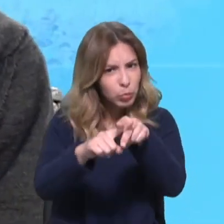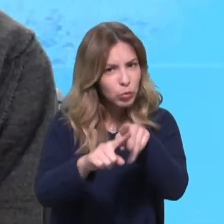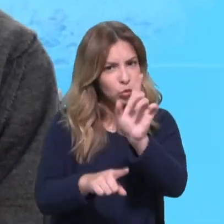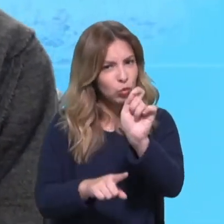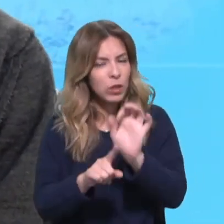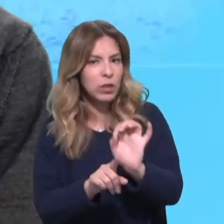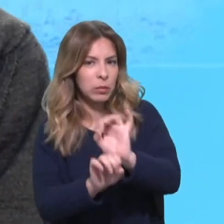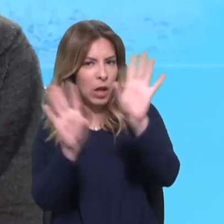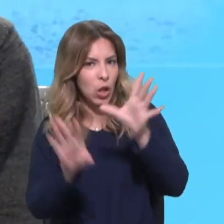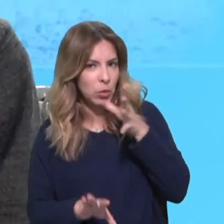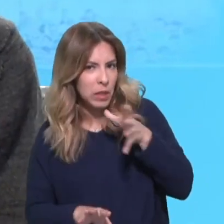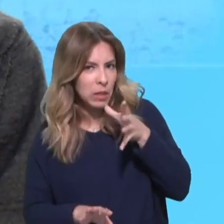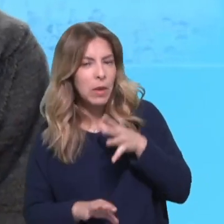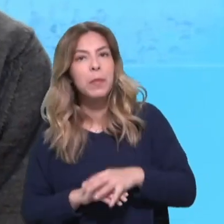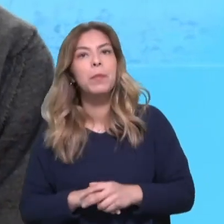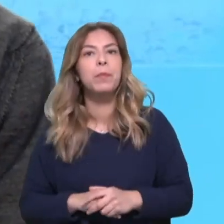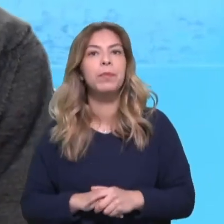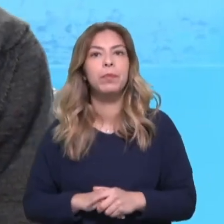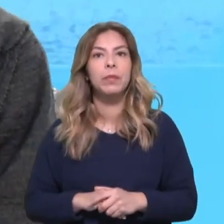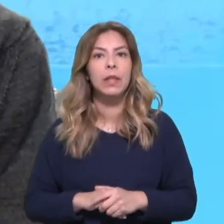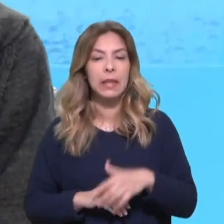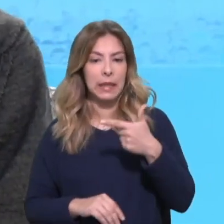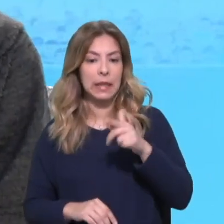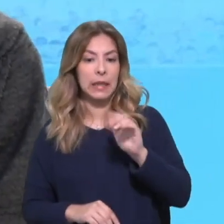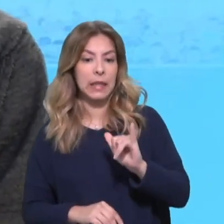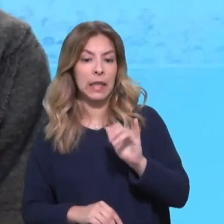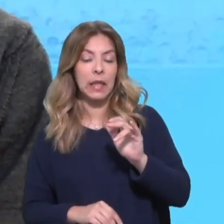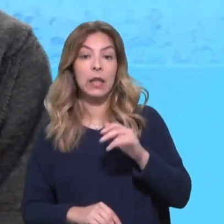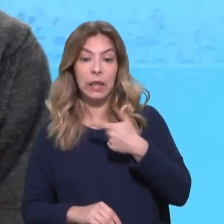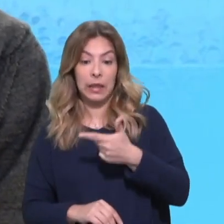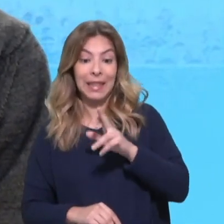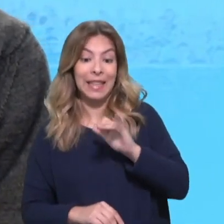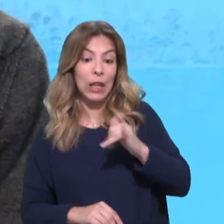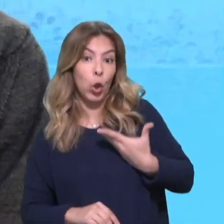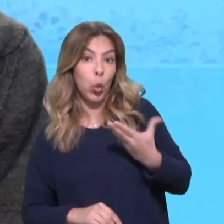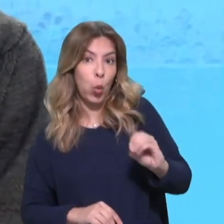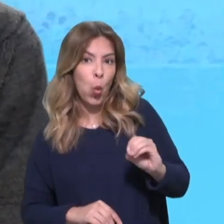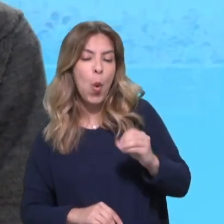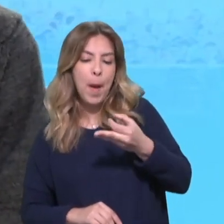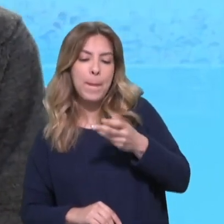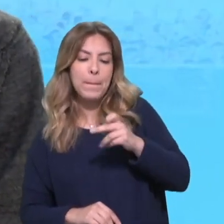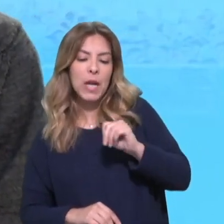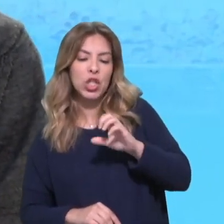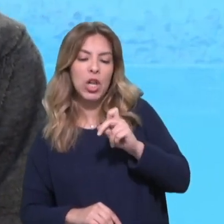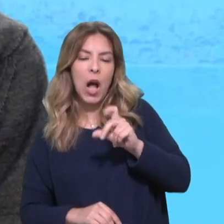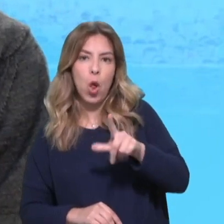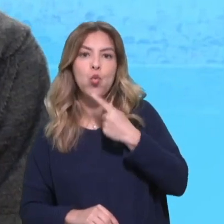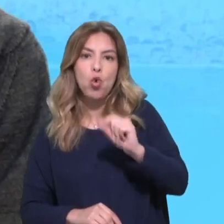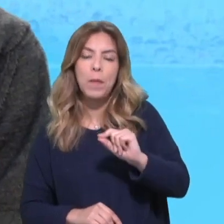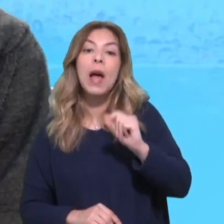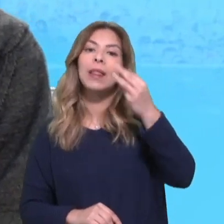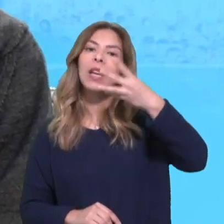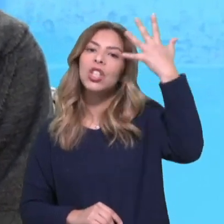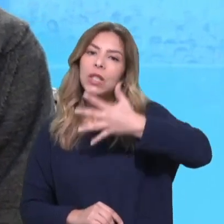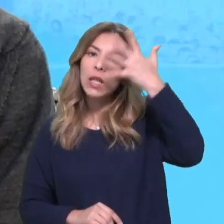esclarecimento a propósito de Tríduo Pascal. Tríduo Pascal são 3 dias nos quais a Igreja, de modo mais detalhado, celebra cada um